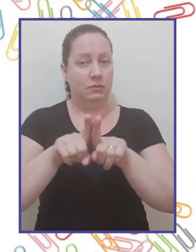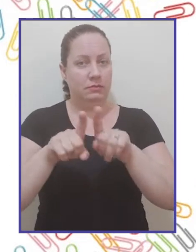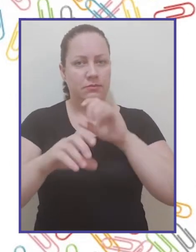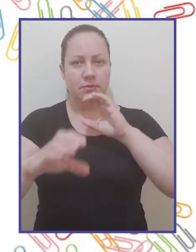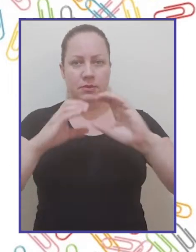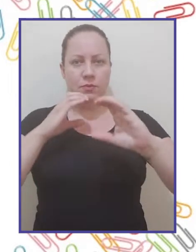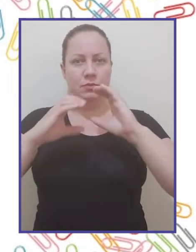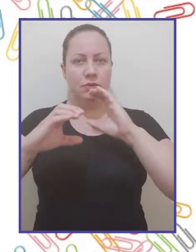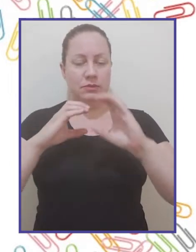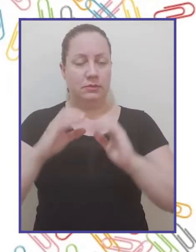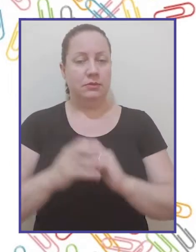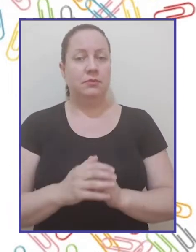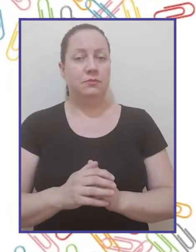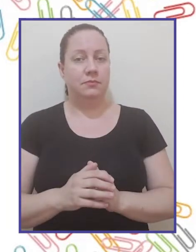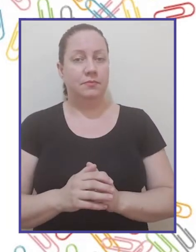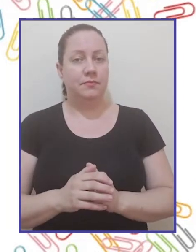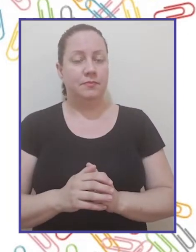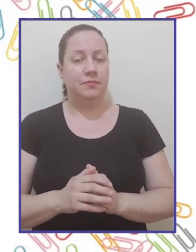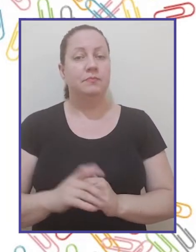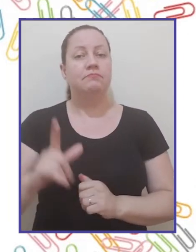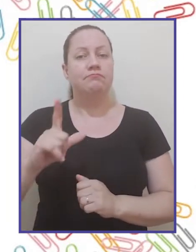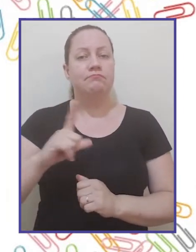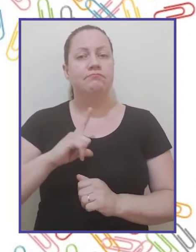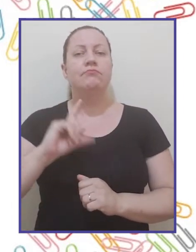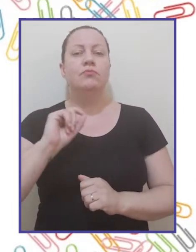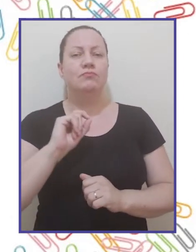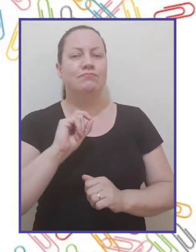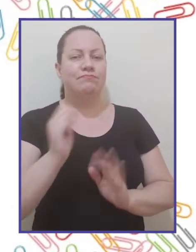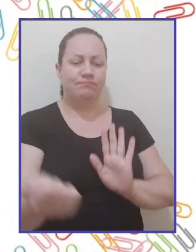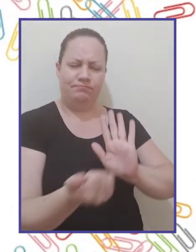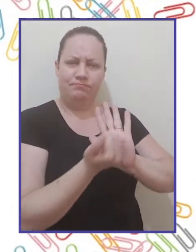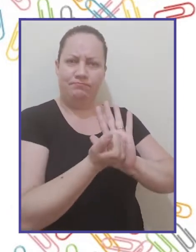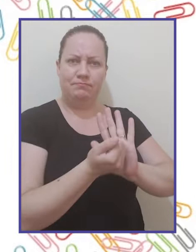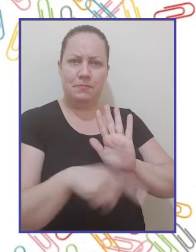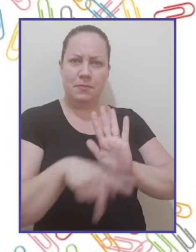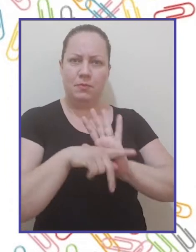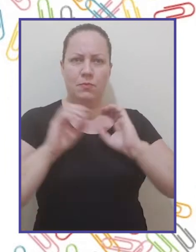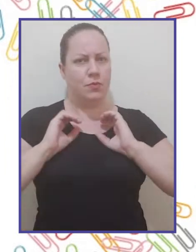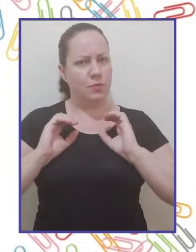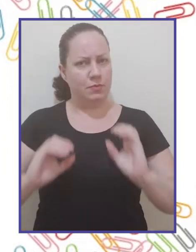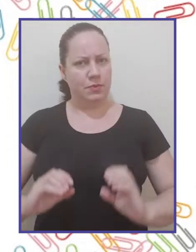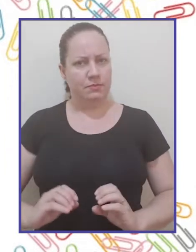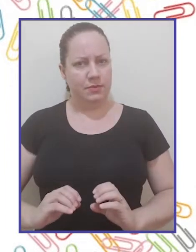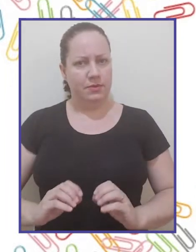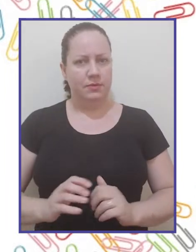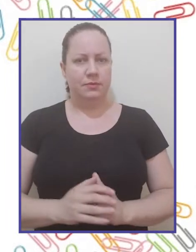de comunicação, e pela presença de estereotipias no comportamento.